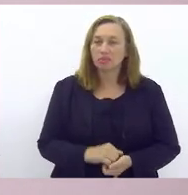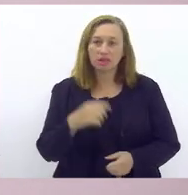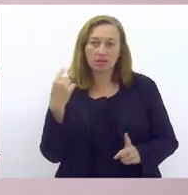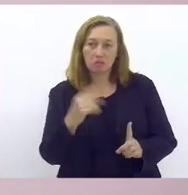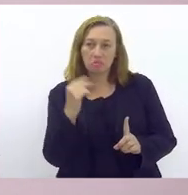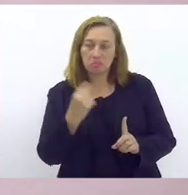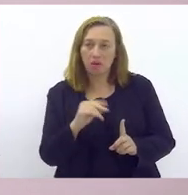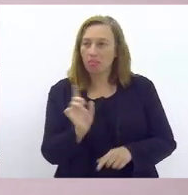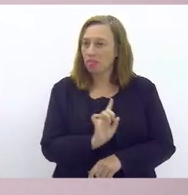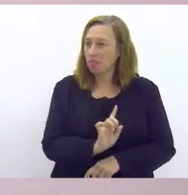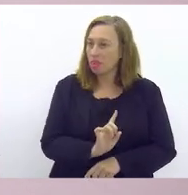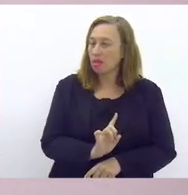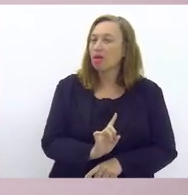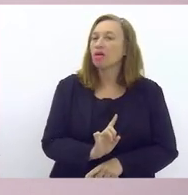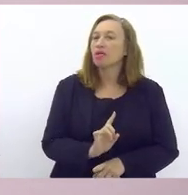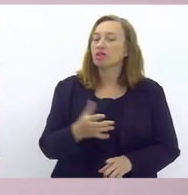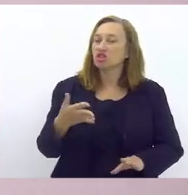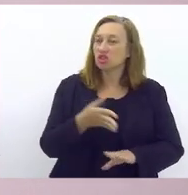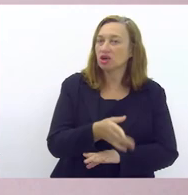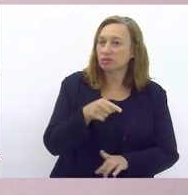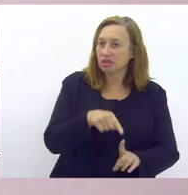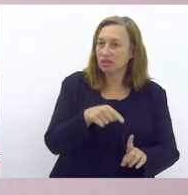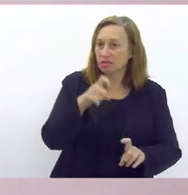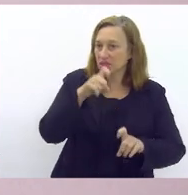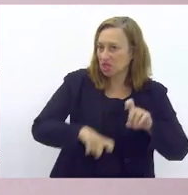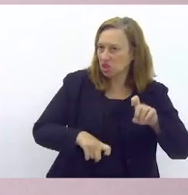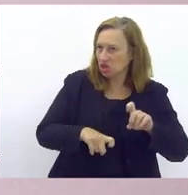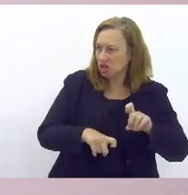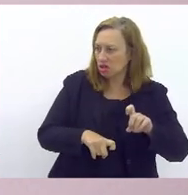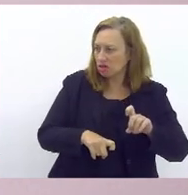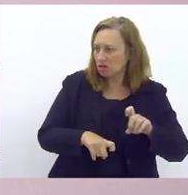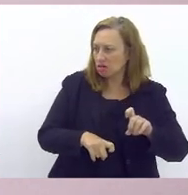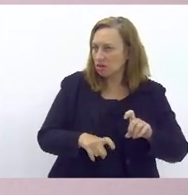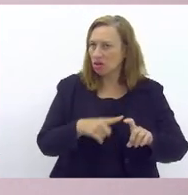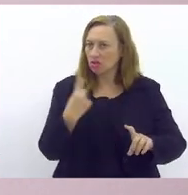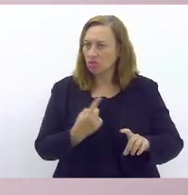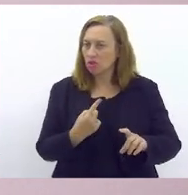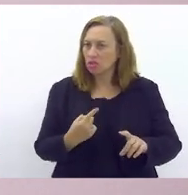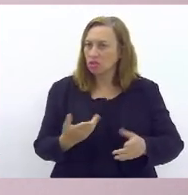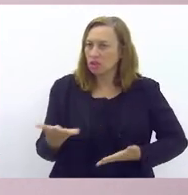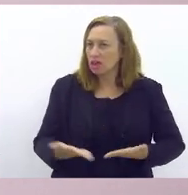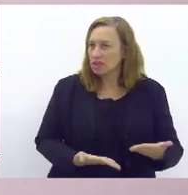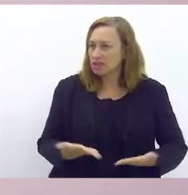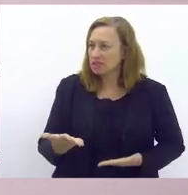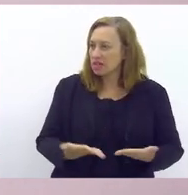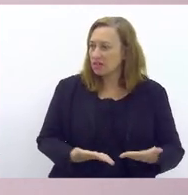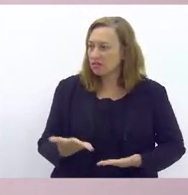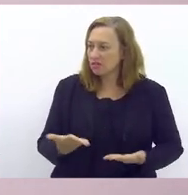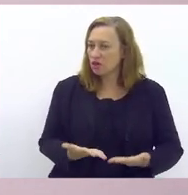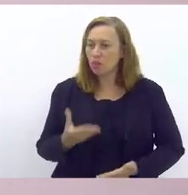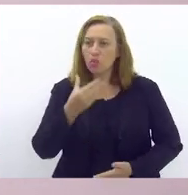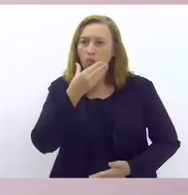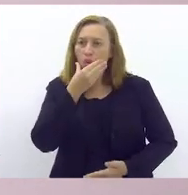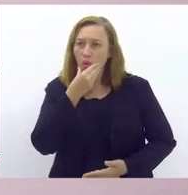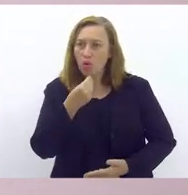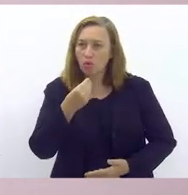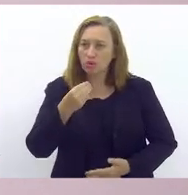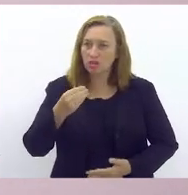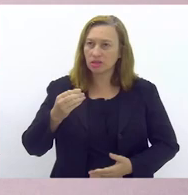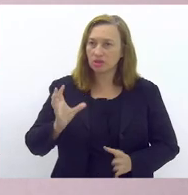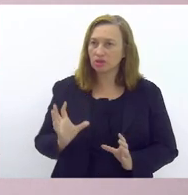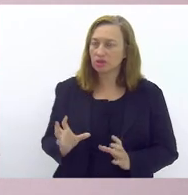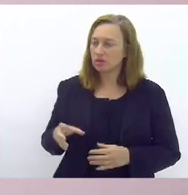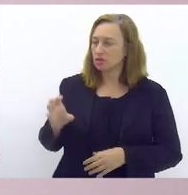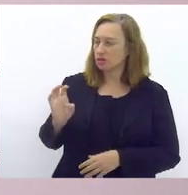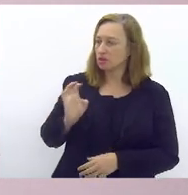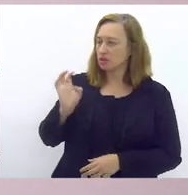açoitadas. Nós chegamos aqui para serem estupradas. Nós chegamos aqui para servir o patriarcado e a elite que aqui